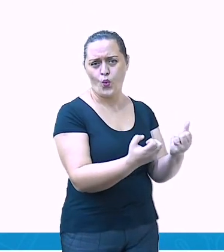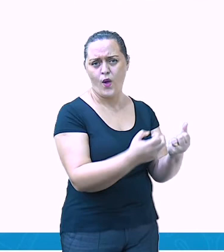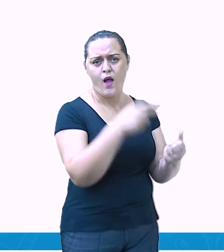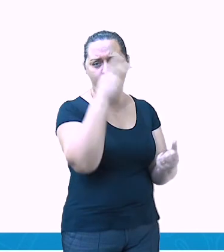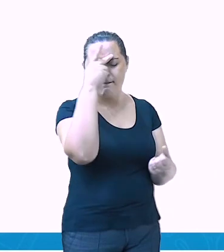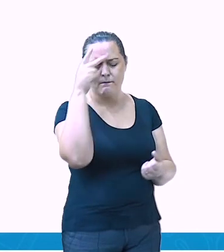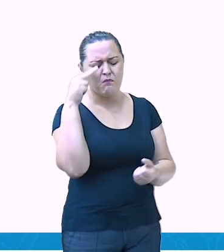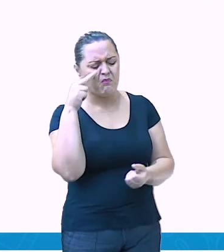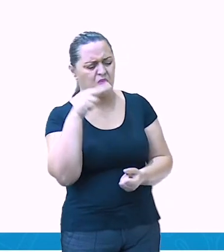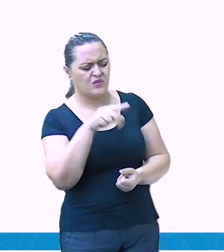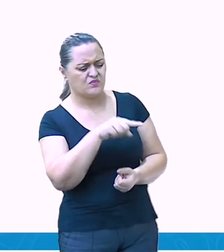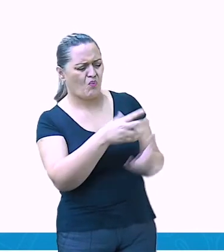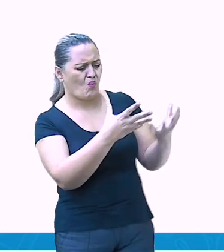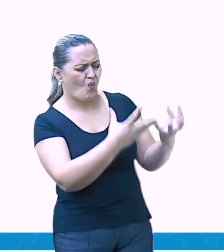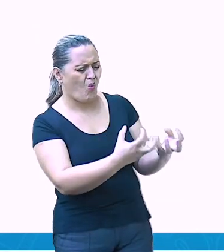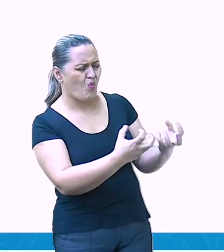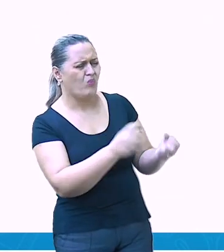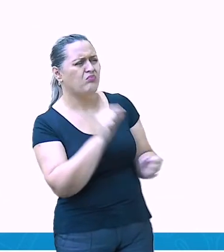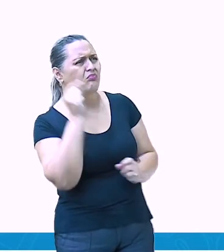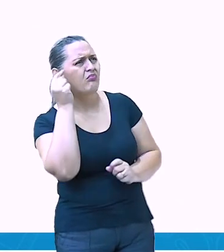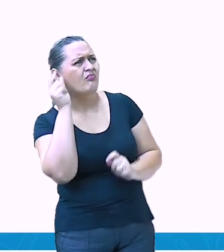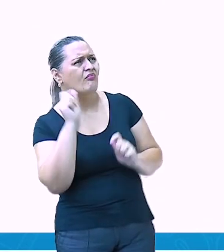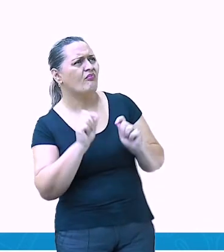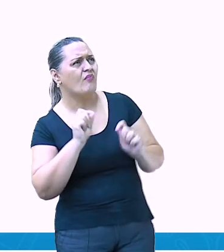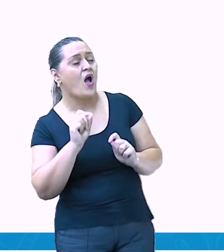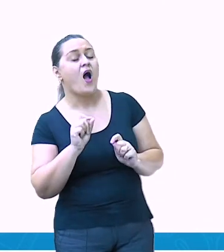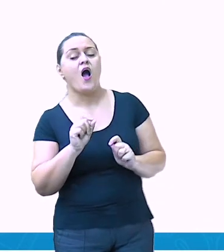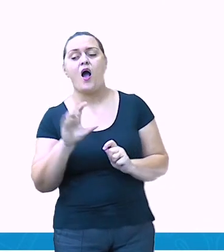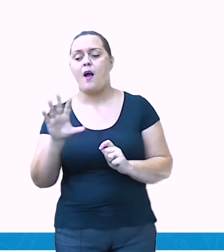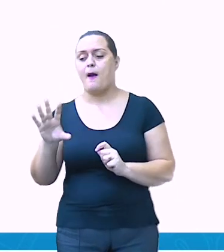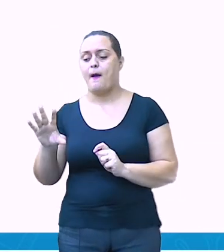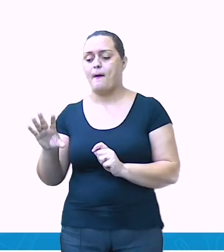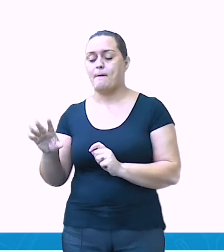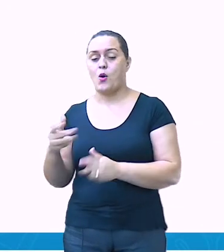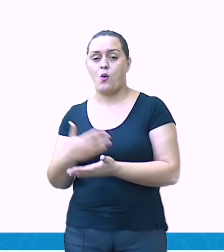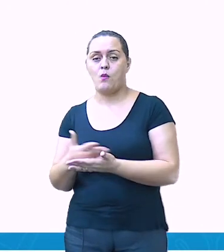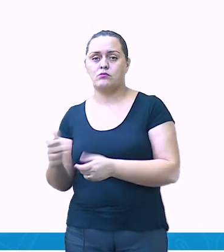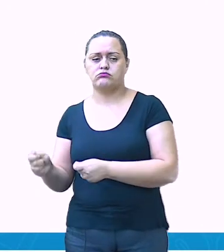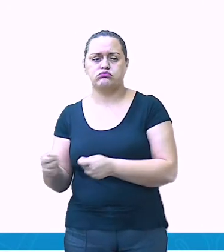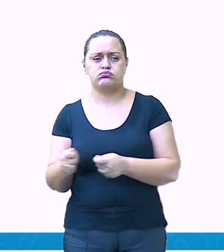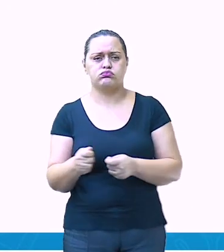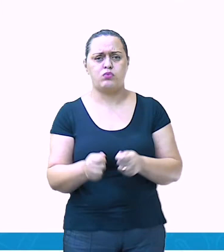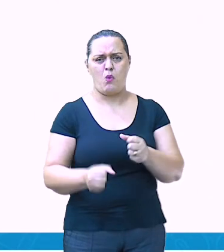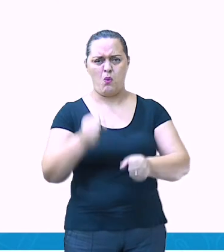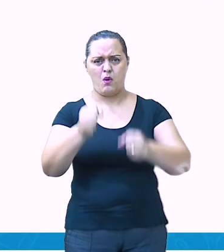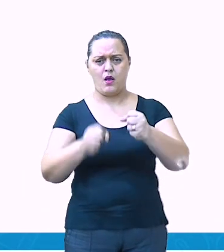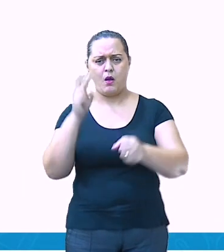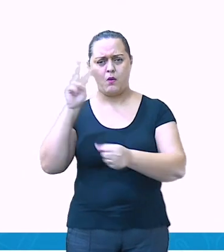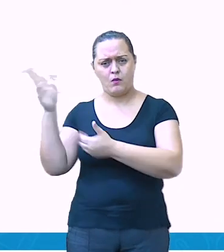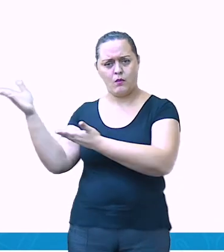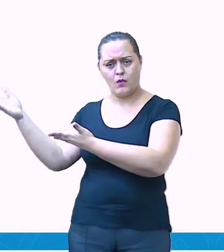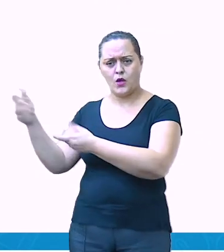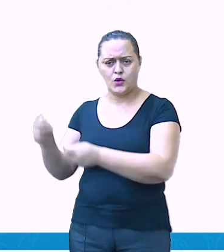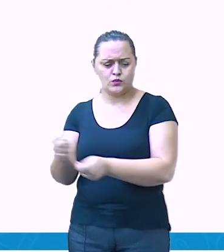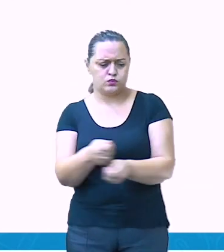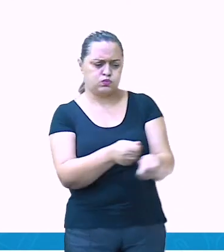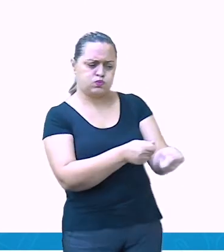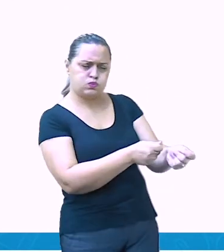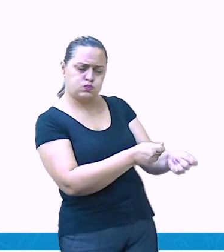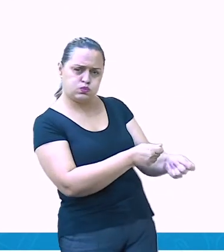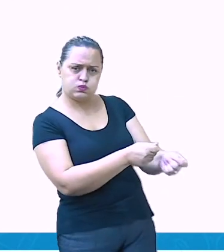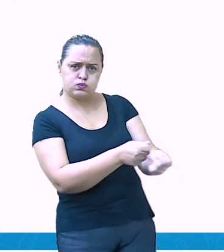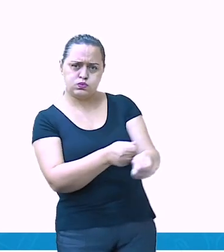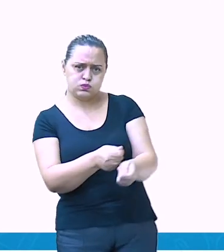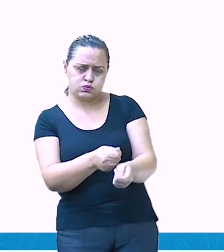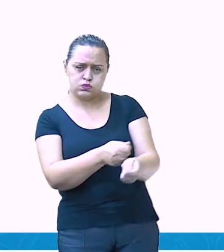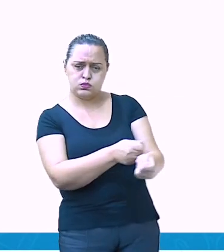uma nova ferramenta, uma coisa boa a se olhar, não só a negatividade. Antigamente, esse